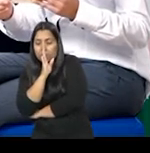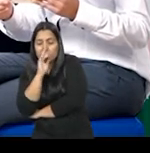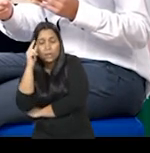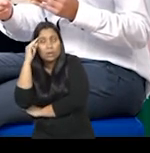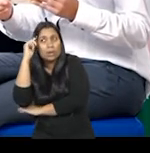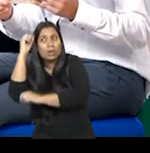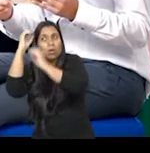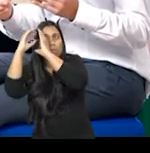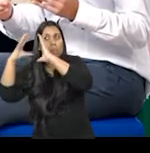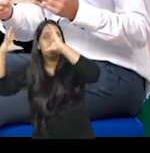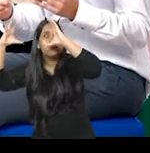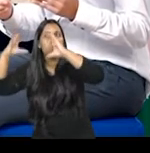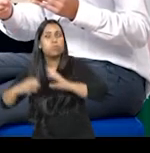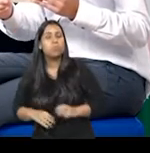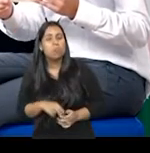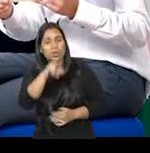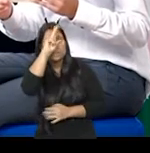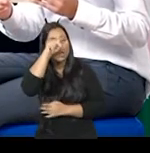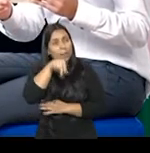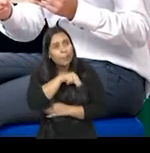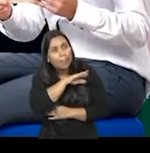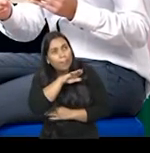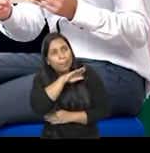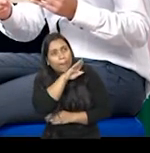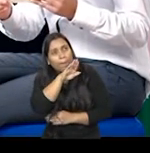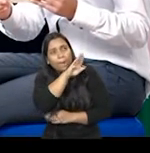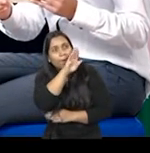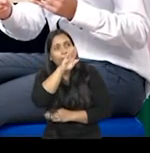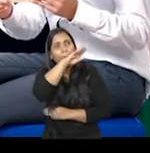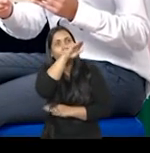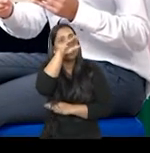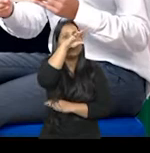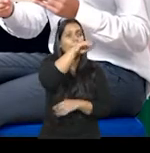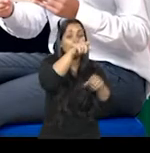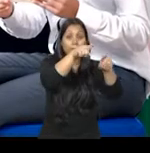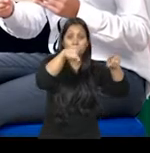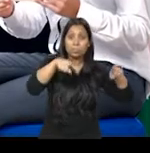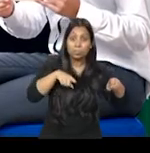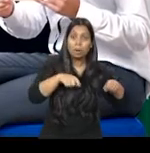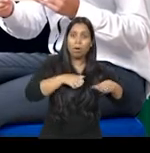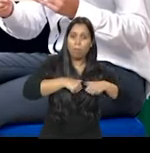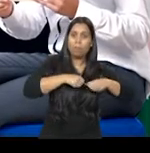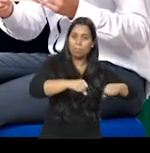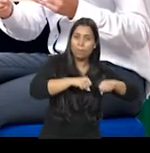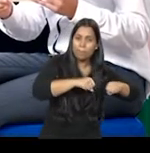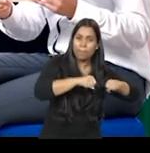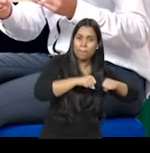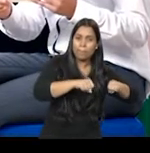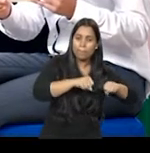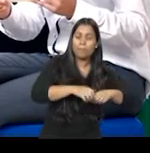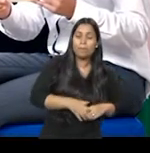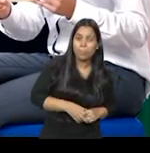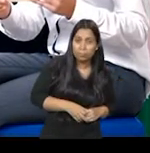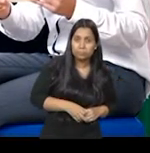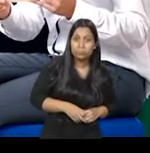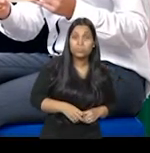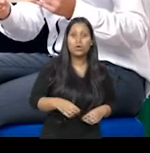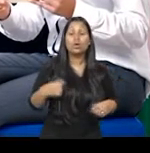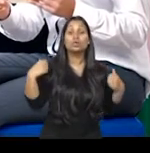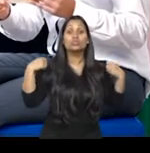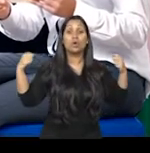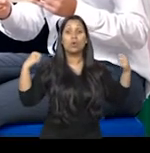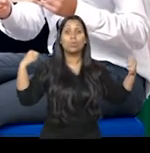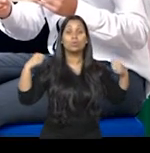as imaginava subindo uma a uma até a área de serviço, onde o escuro dormia. Só uma